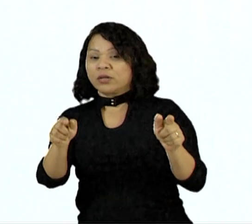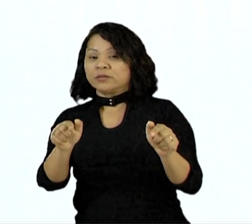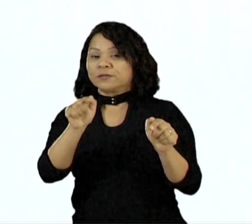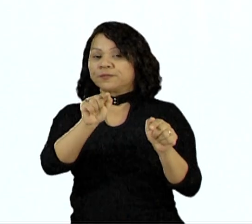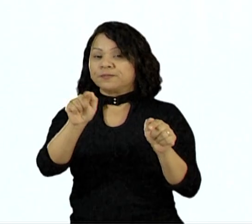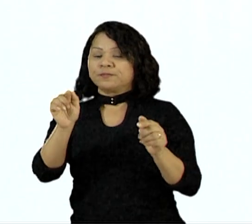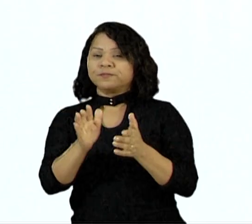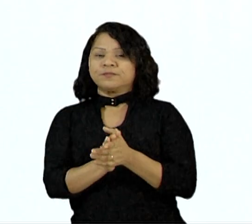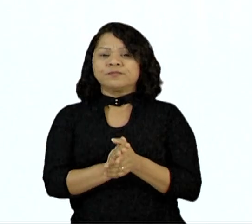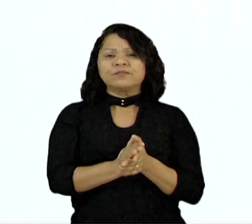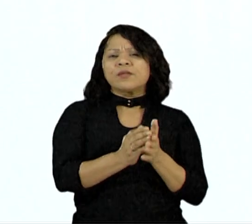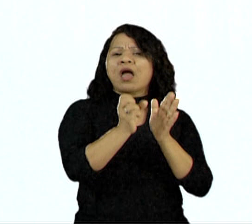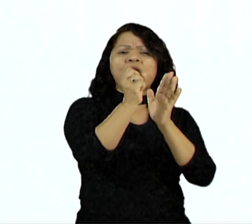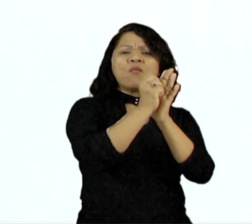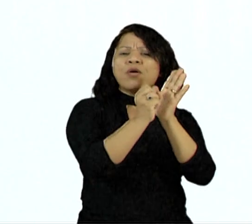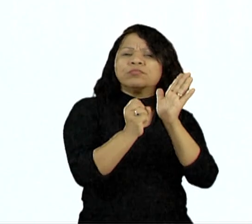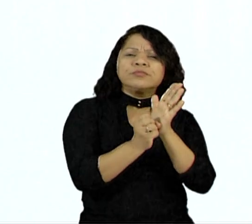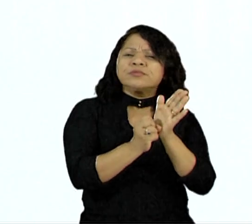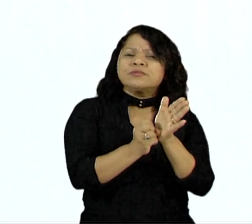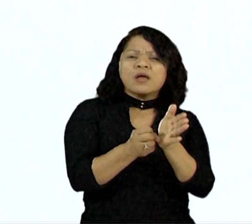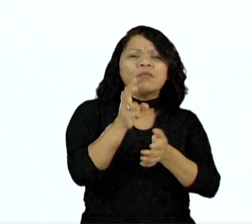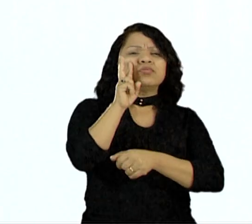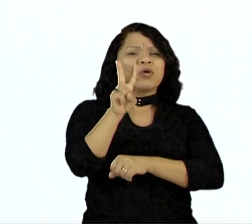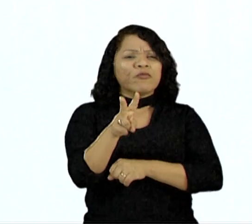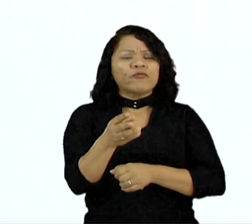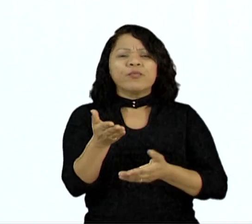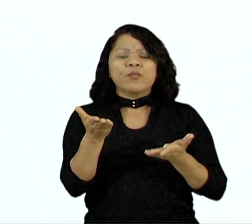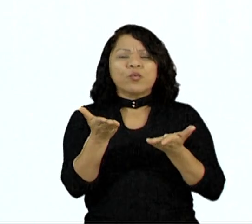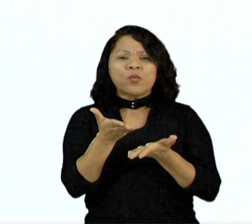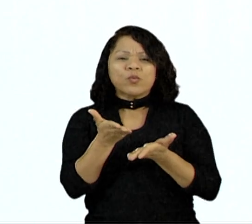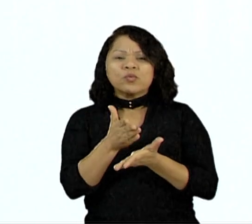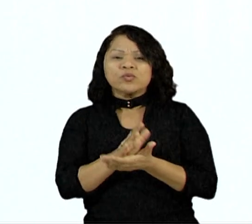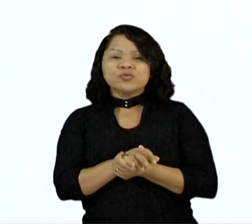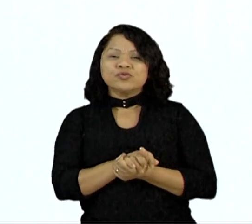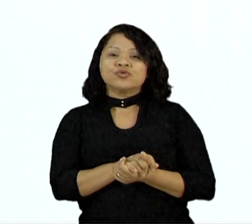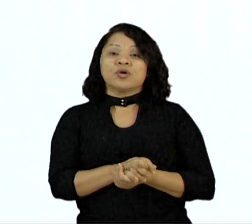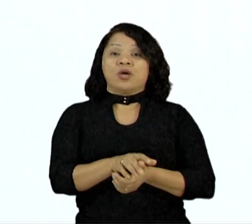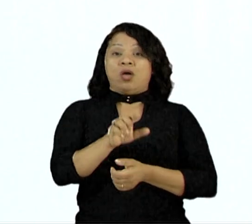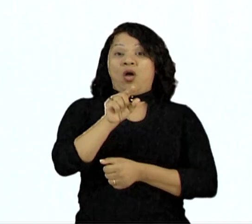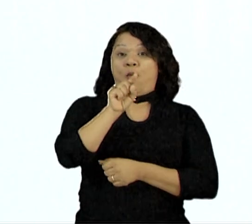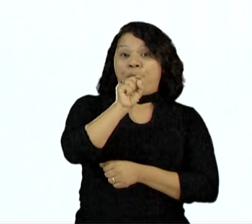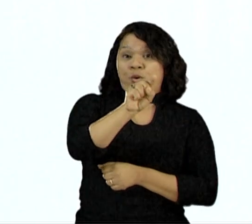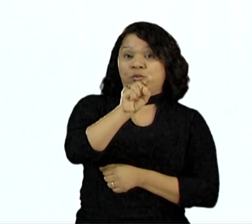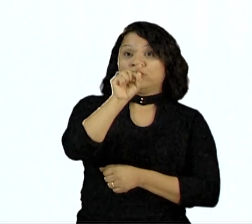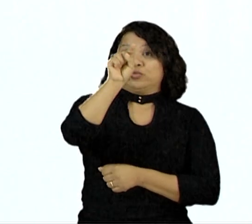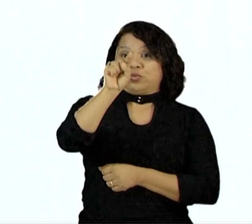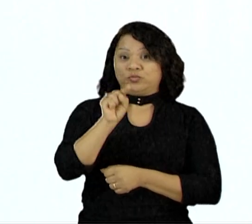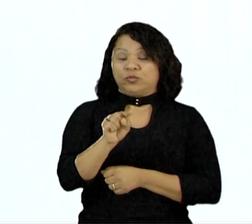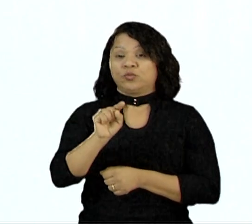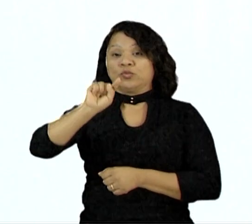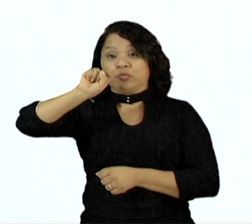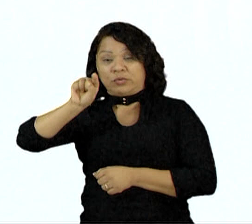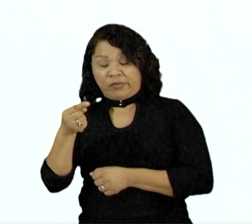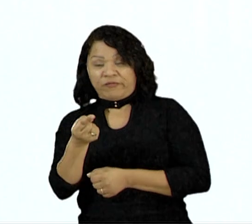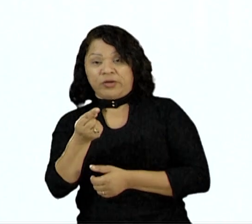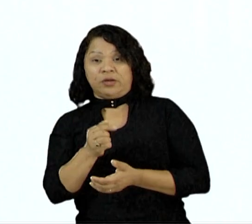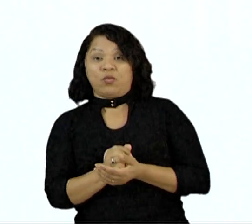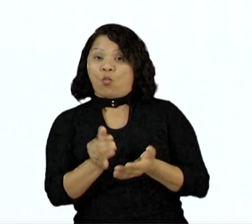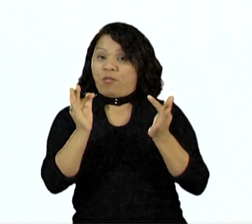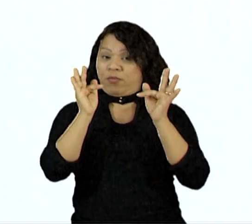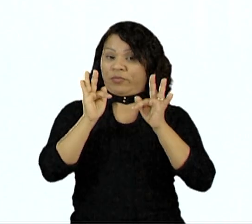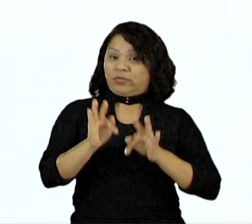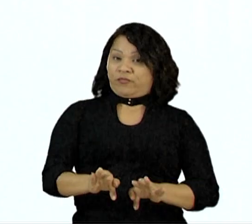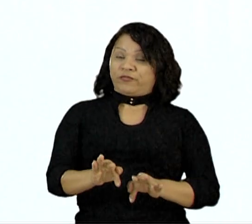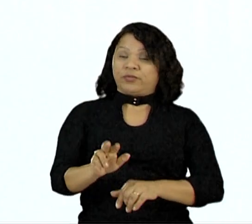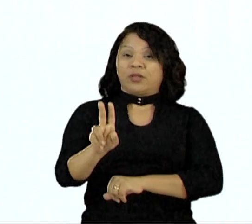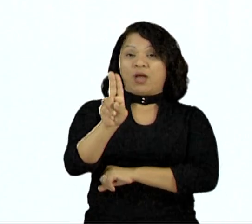gente viu hoje? Quais sinais gráficos que a gente viu hoje? O ponto, os 2 pontos e a vírgula. E por fim,